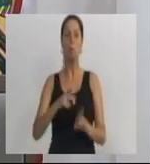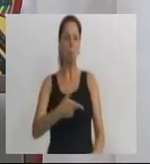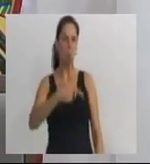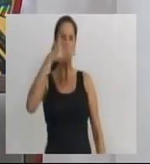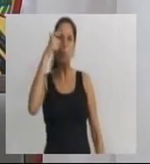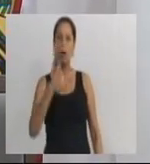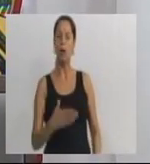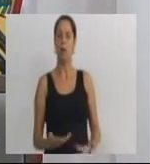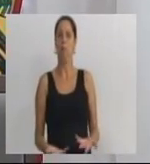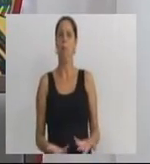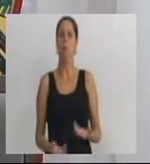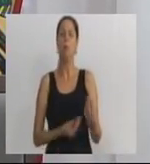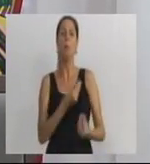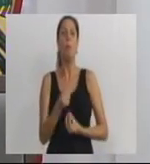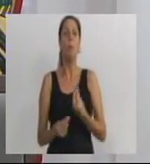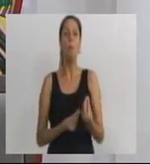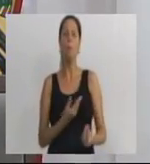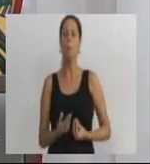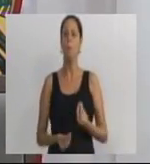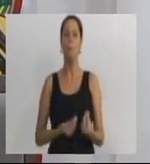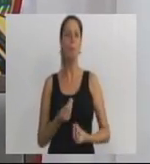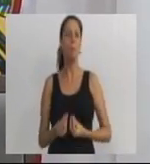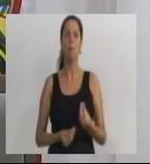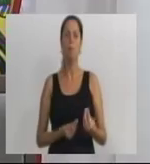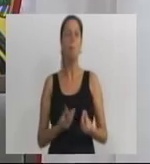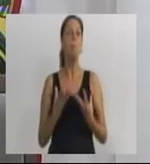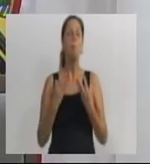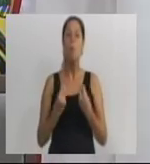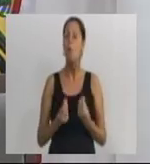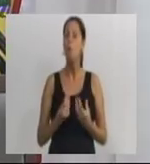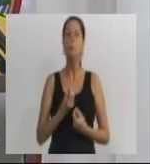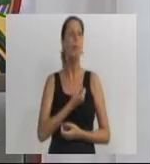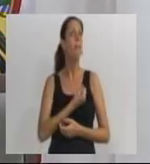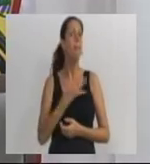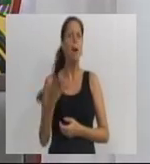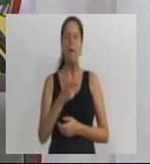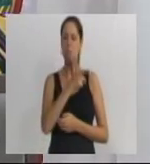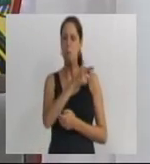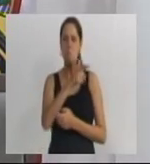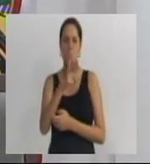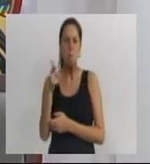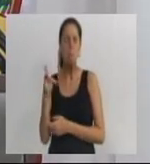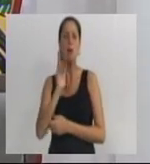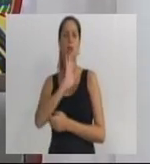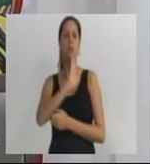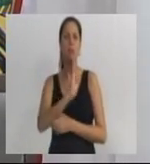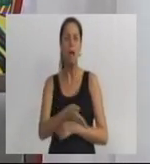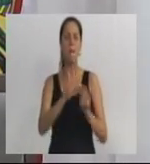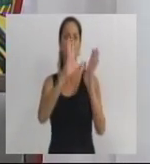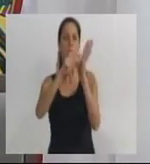de arma de fogo. São todos assaltos à mão armada e não podemos esquecer que